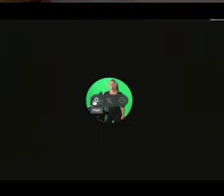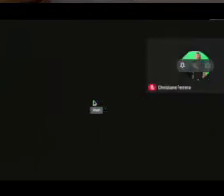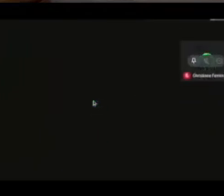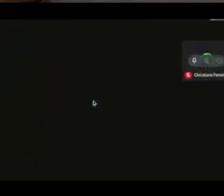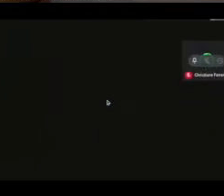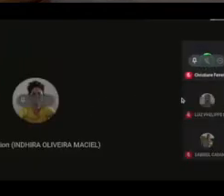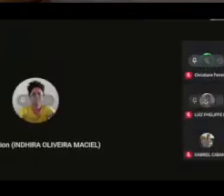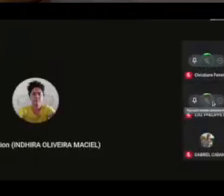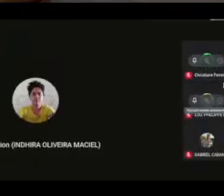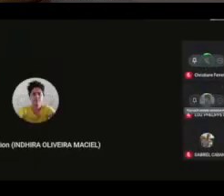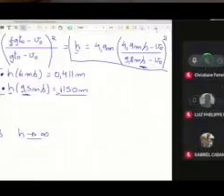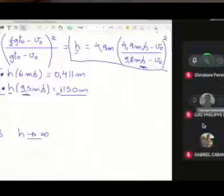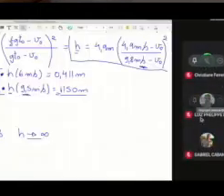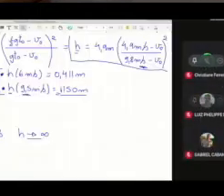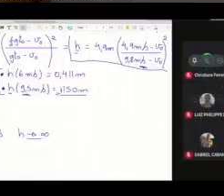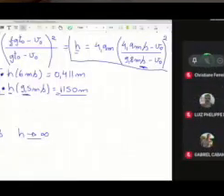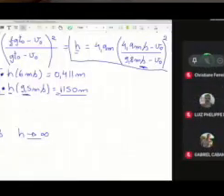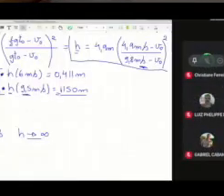E daí?